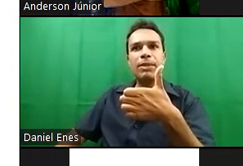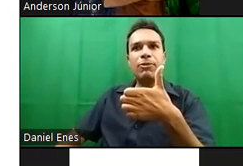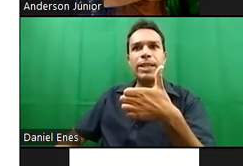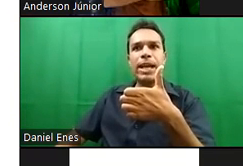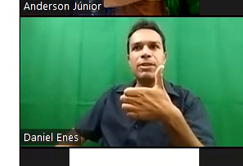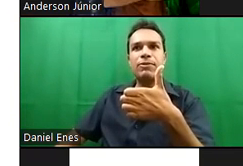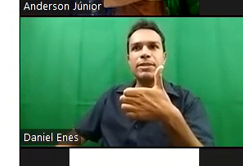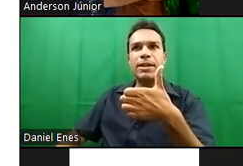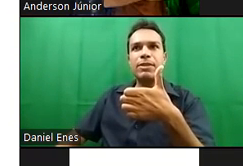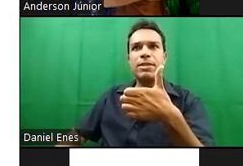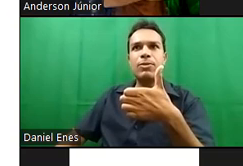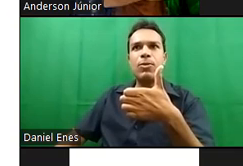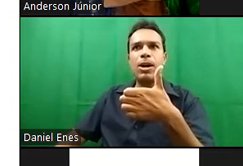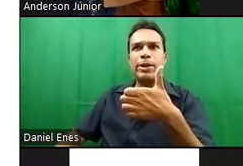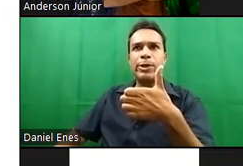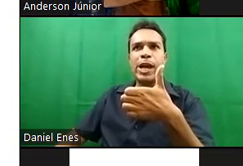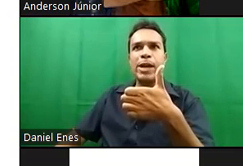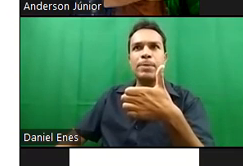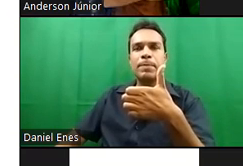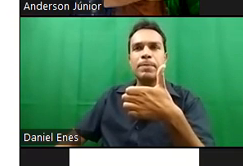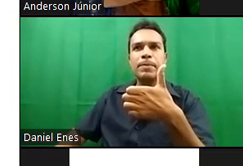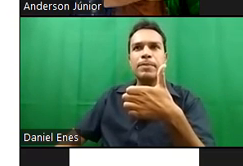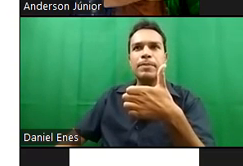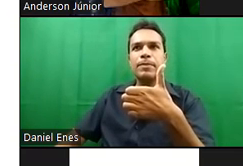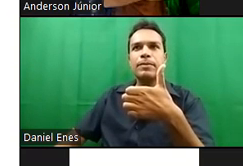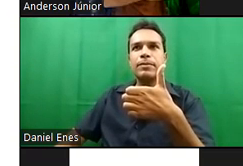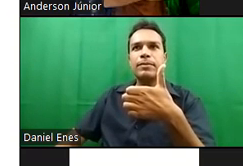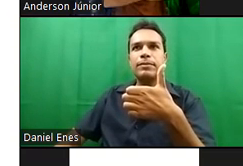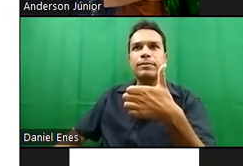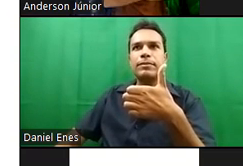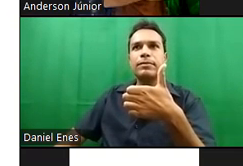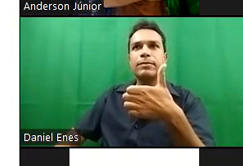Não tem fonética, Franciane? Você concorda, Rogério?